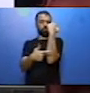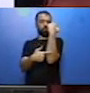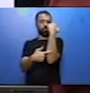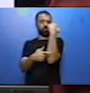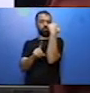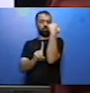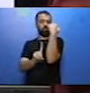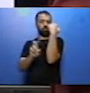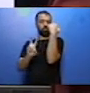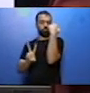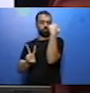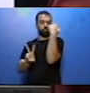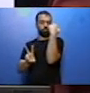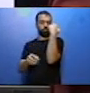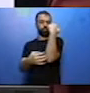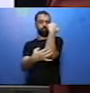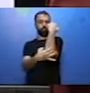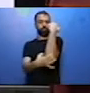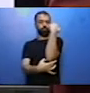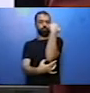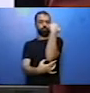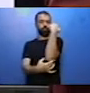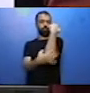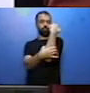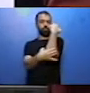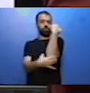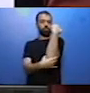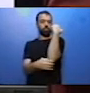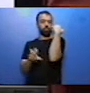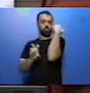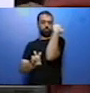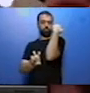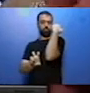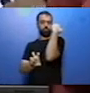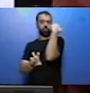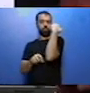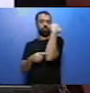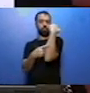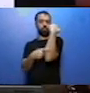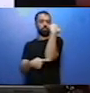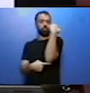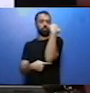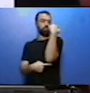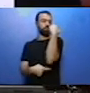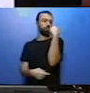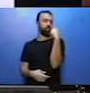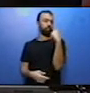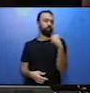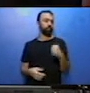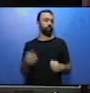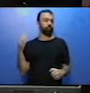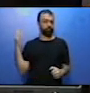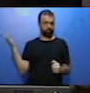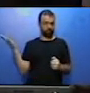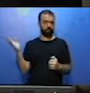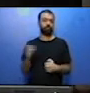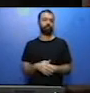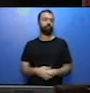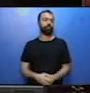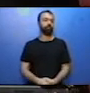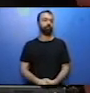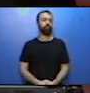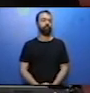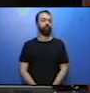doze vértebras torácicas e 5 vértebras lombares essas são as curvas naturais